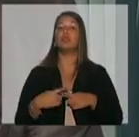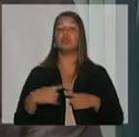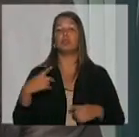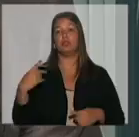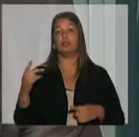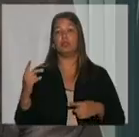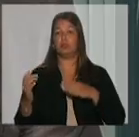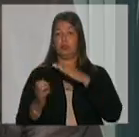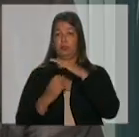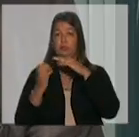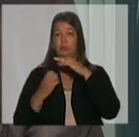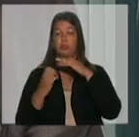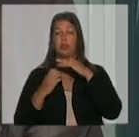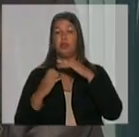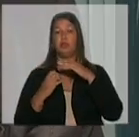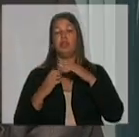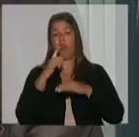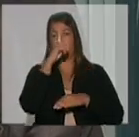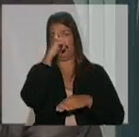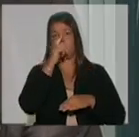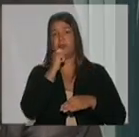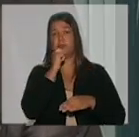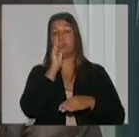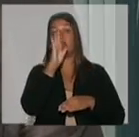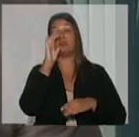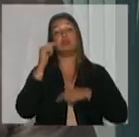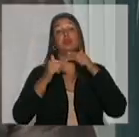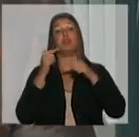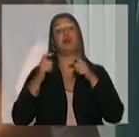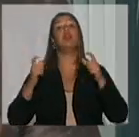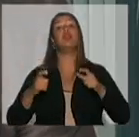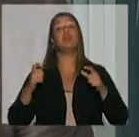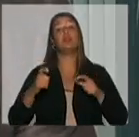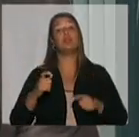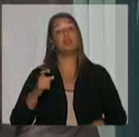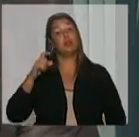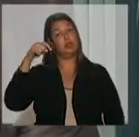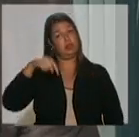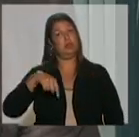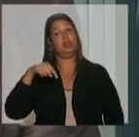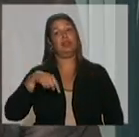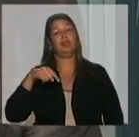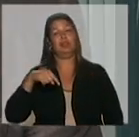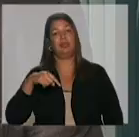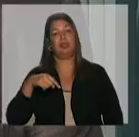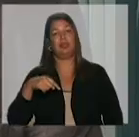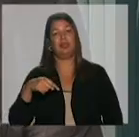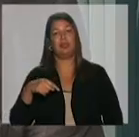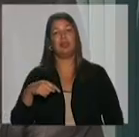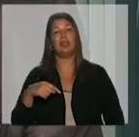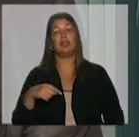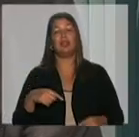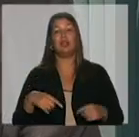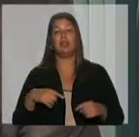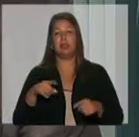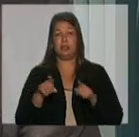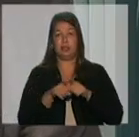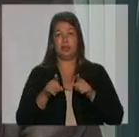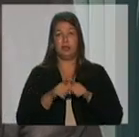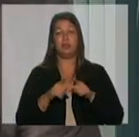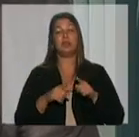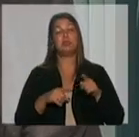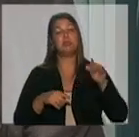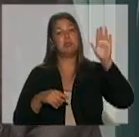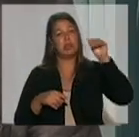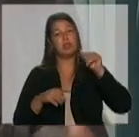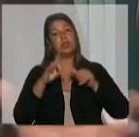aqui. Elas, apesar de serem estrangeiras, o emprego vai ser aqui, os caras não vão trazer os profissionais para trabalhar aqui de